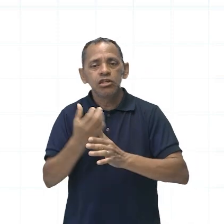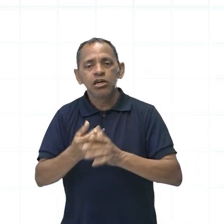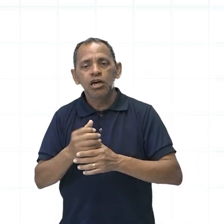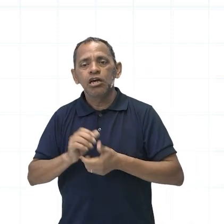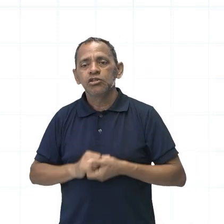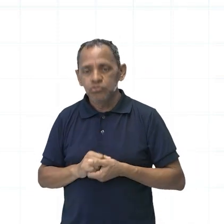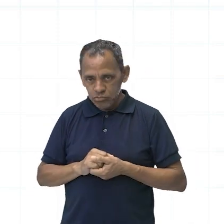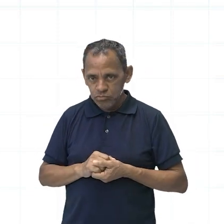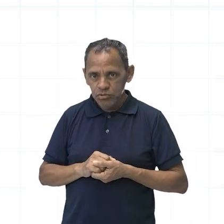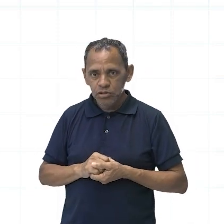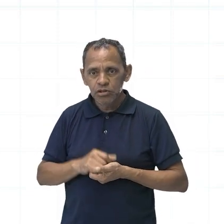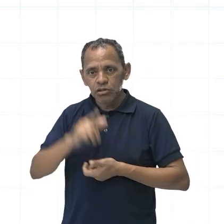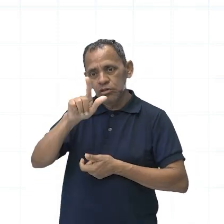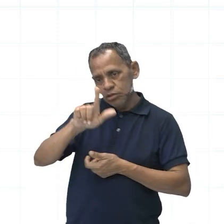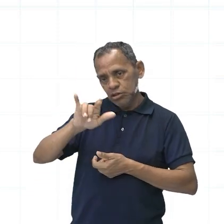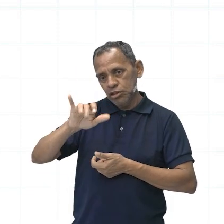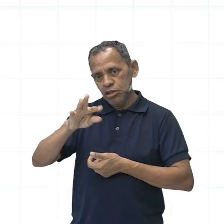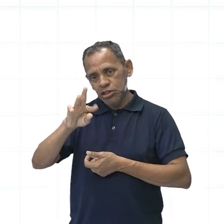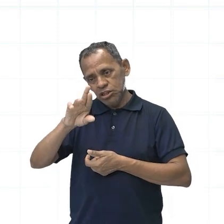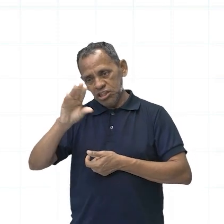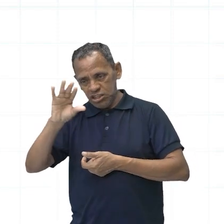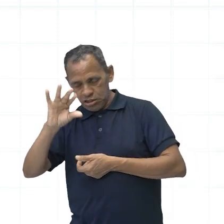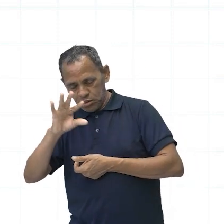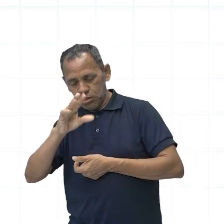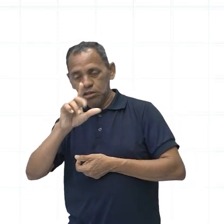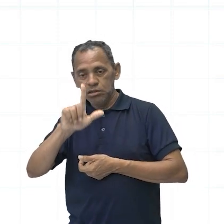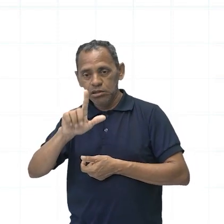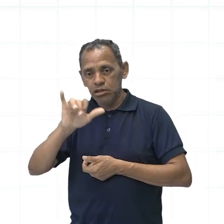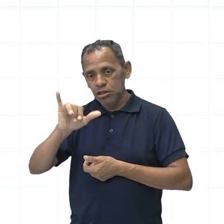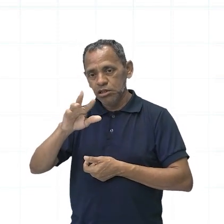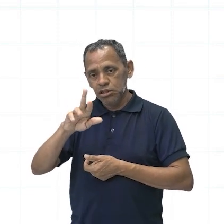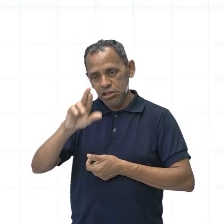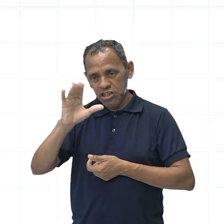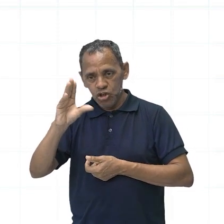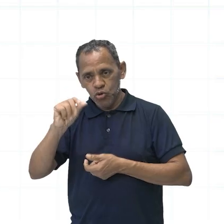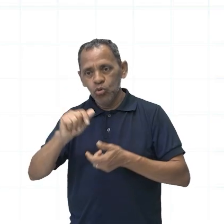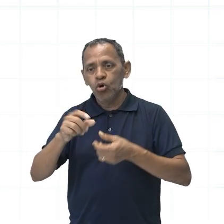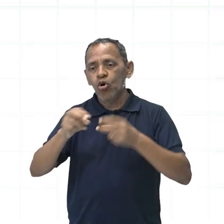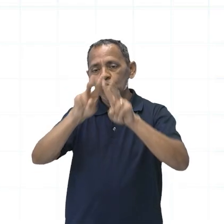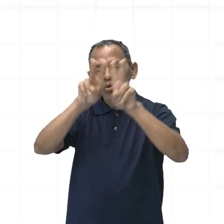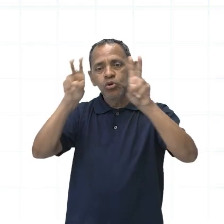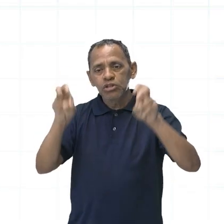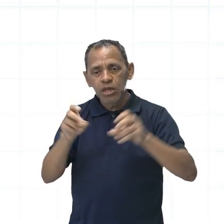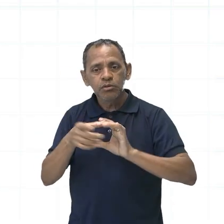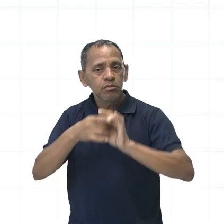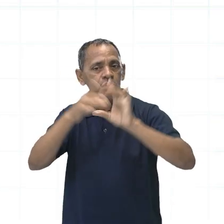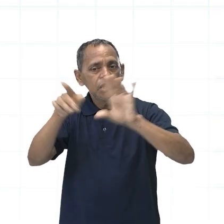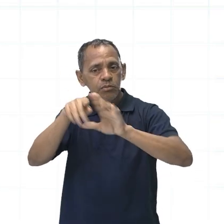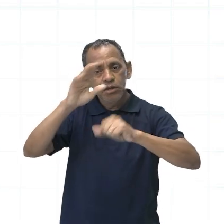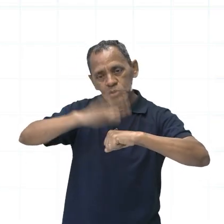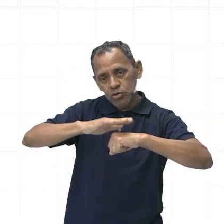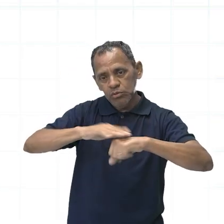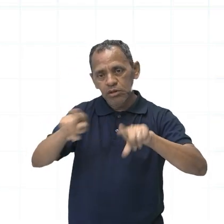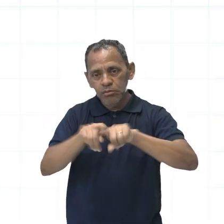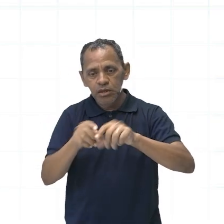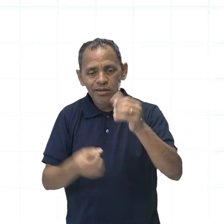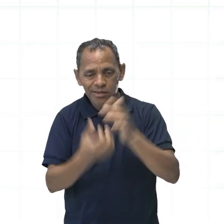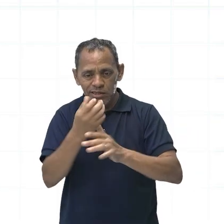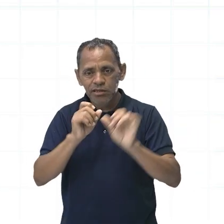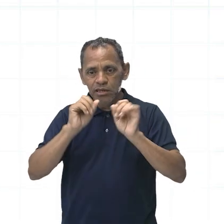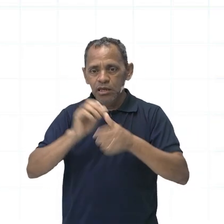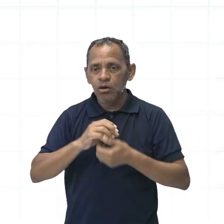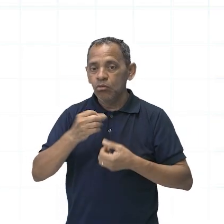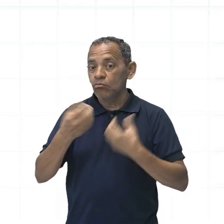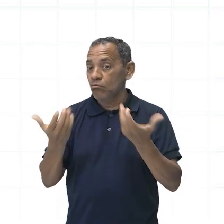onírico, certo? Os temas. O que nós temos sobre temas de liberdade e autonomia? Quando ela cria, quando ela